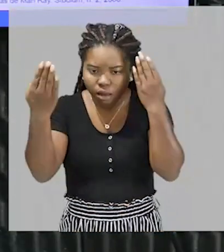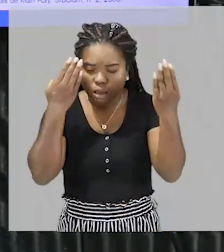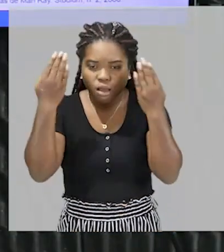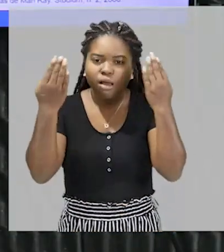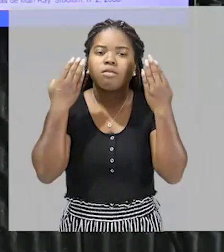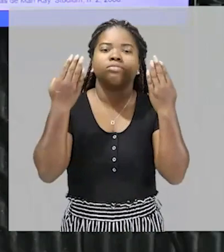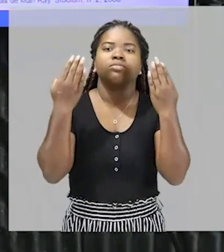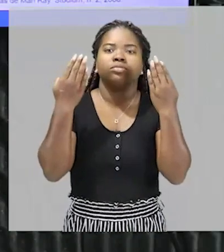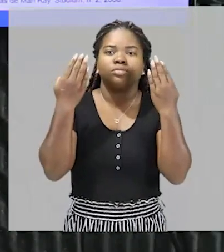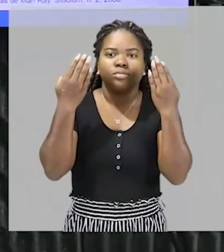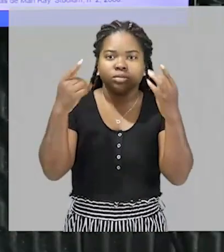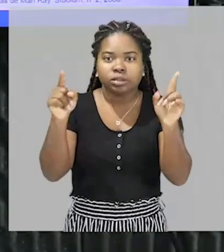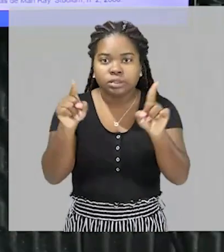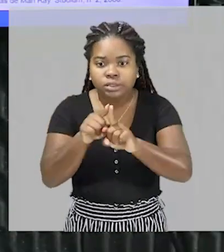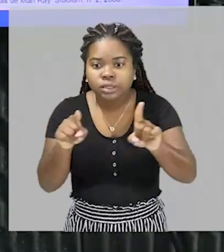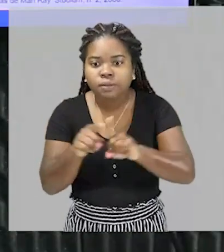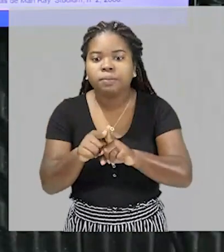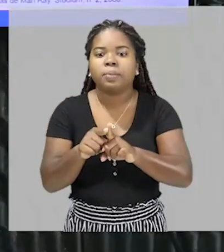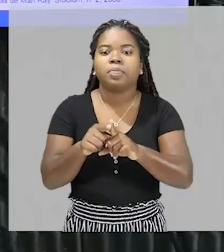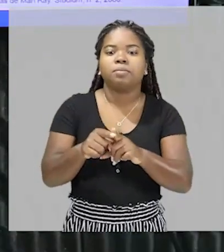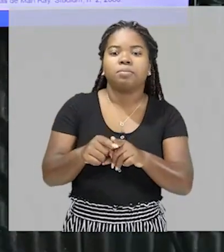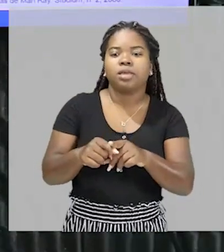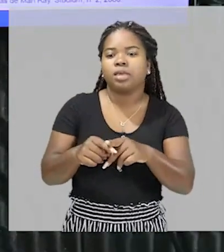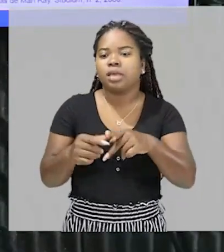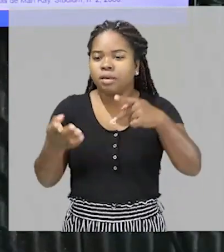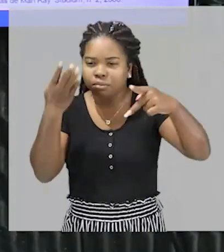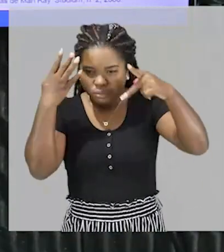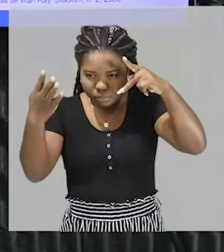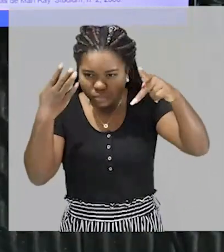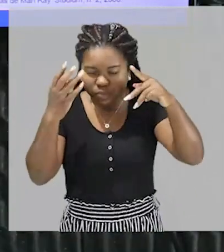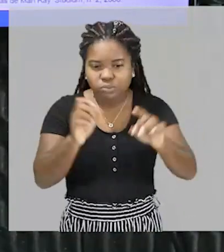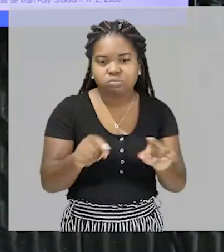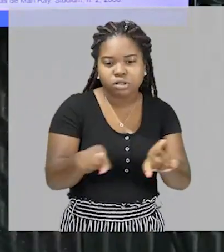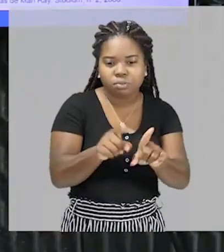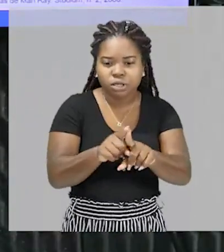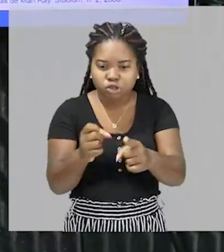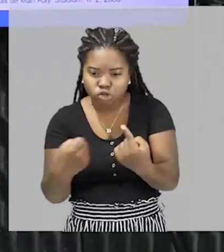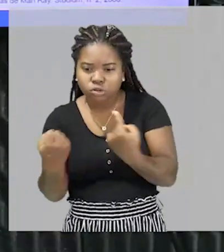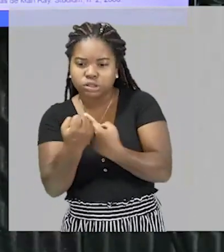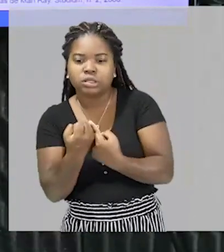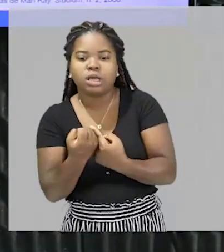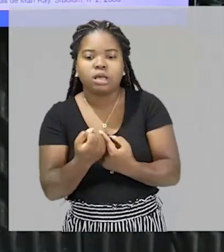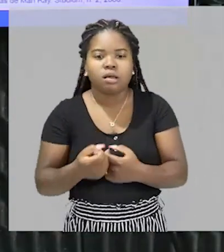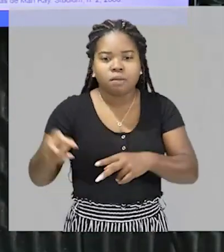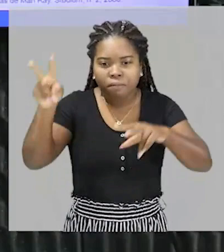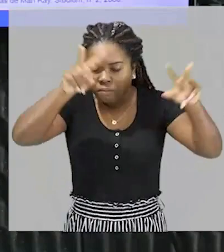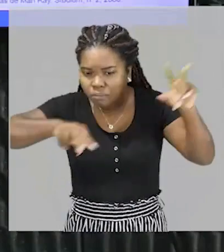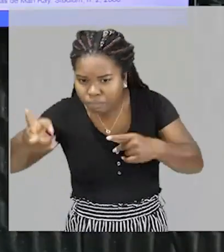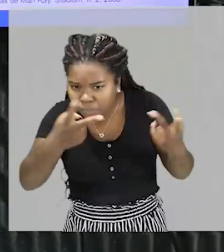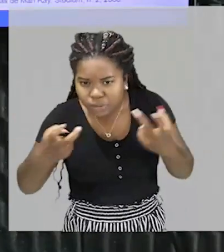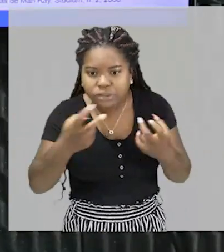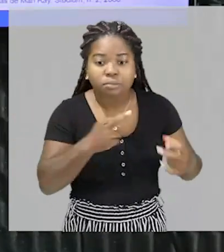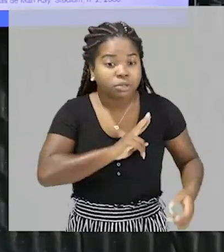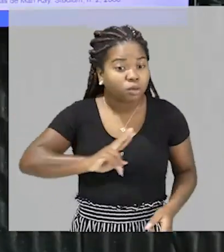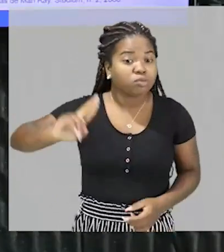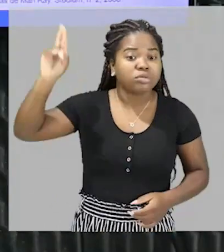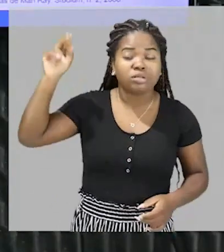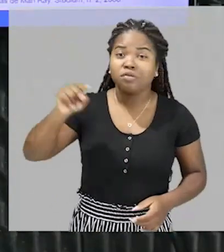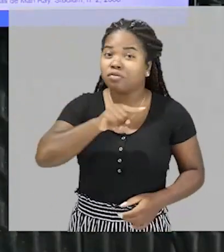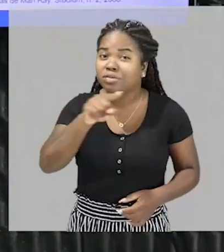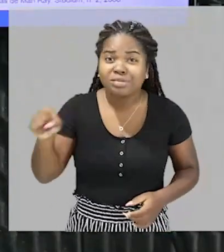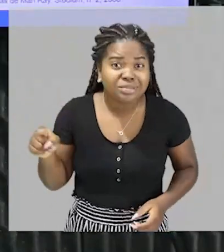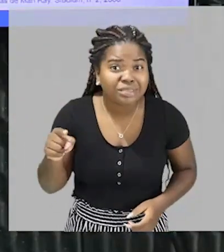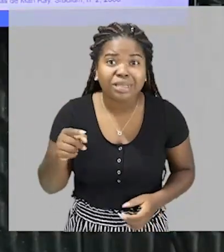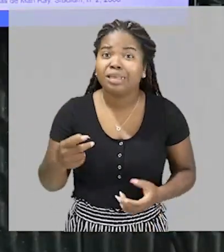psicológicos, estados psicossociais, né? Visões religiosas. Gente, vocês não têm noção de como a